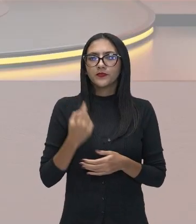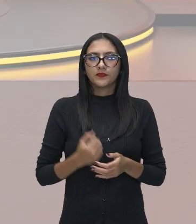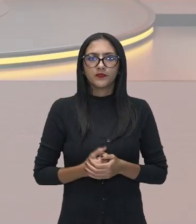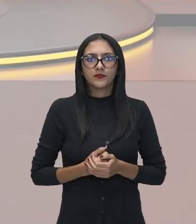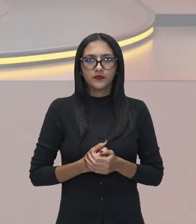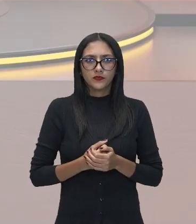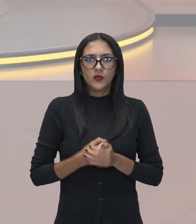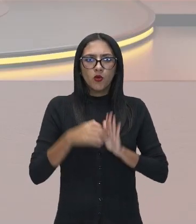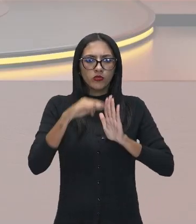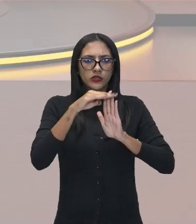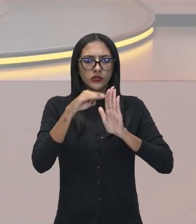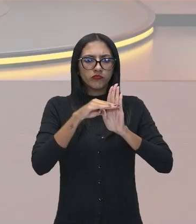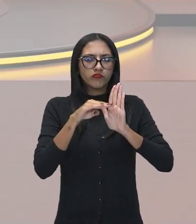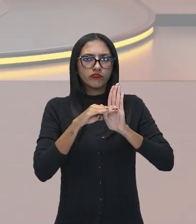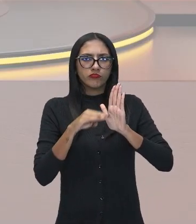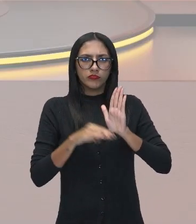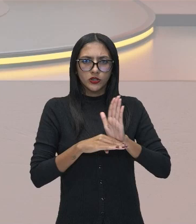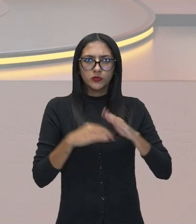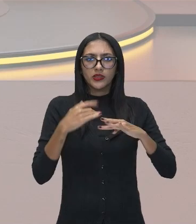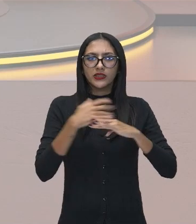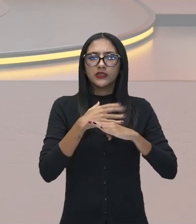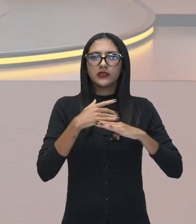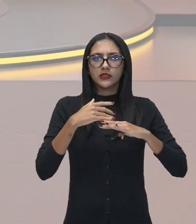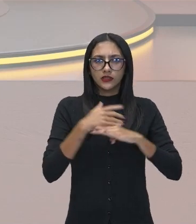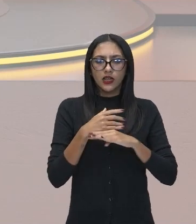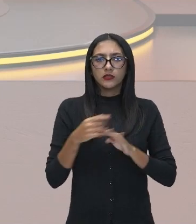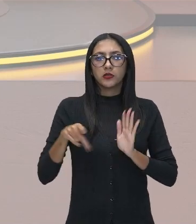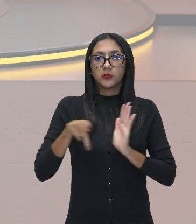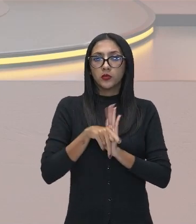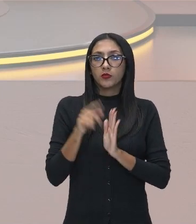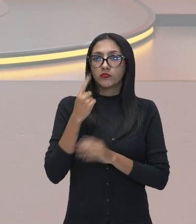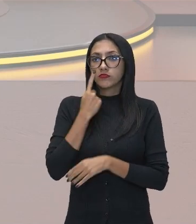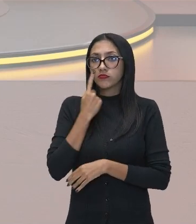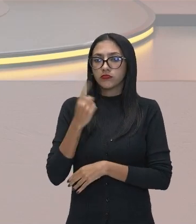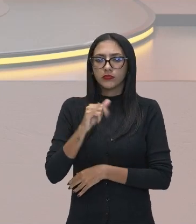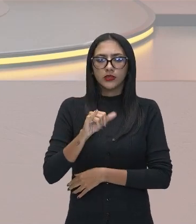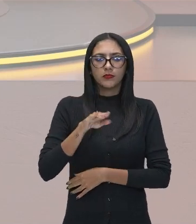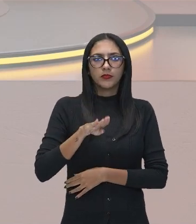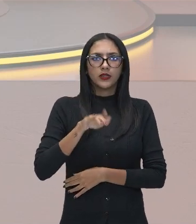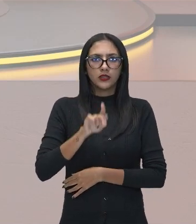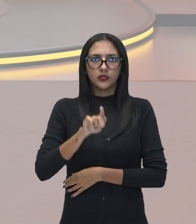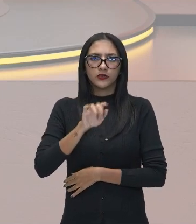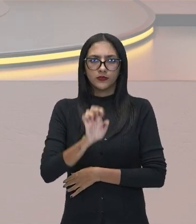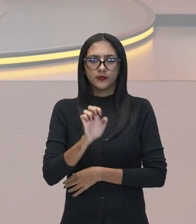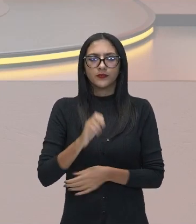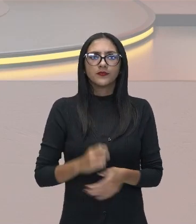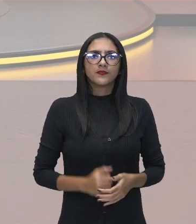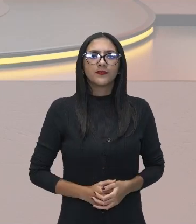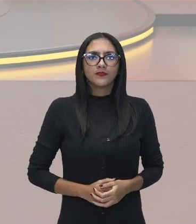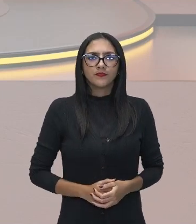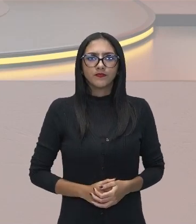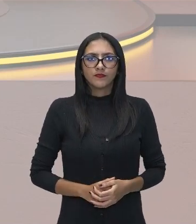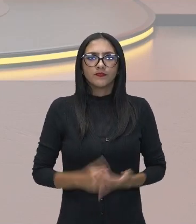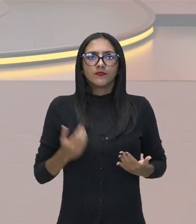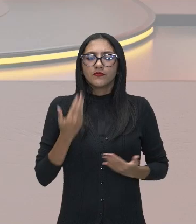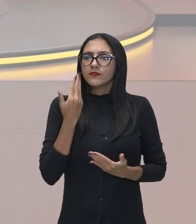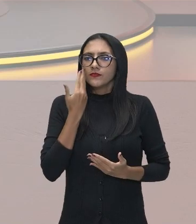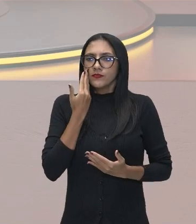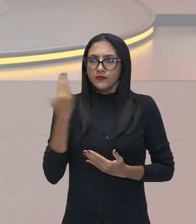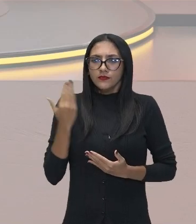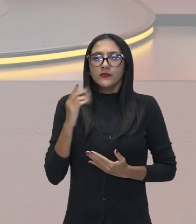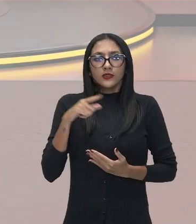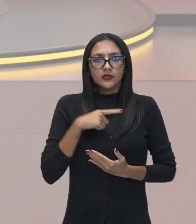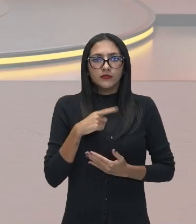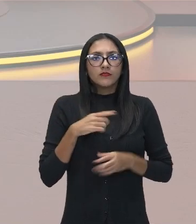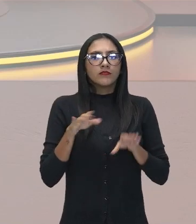de hierarquia urbana segundo o IBGE. Então vamos observar isso que se parece com um alvo. Na verdade, o